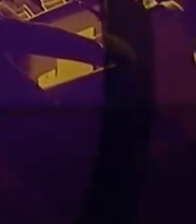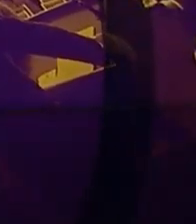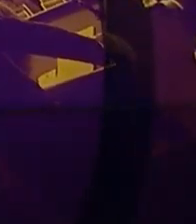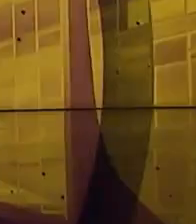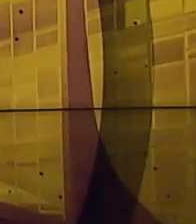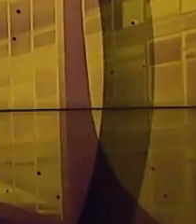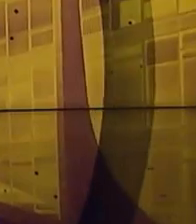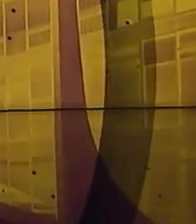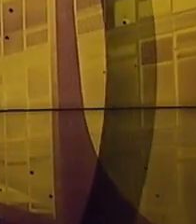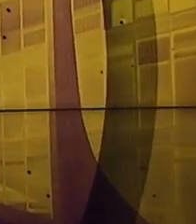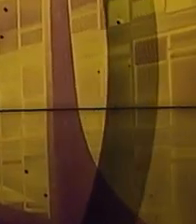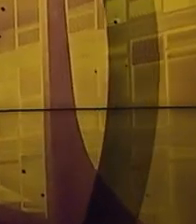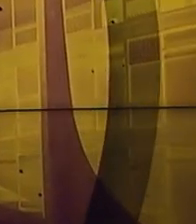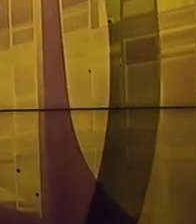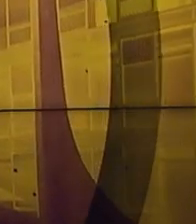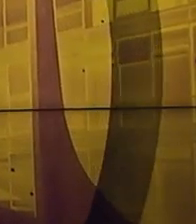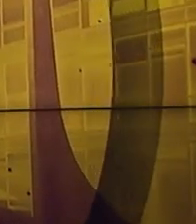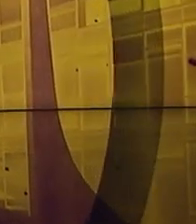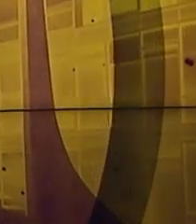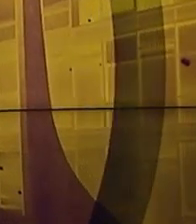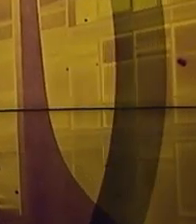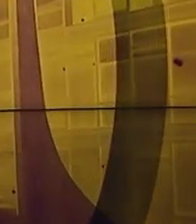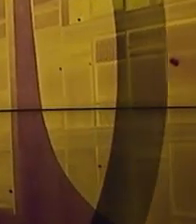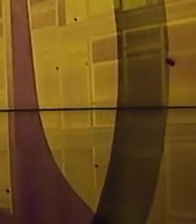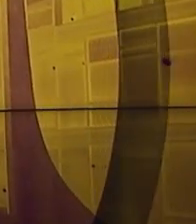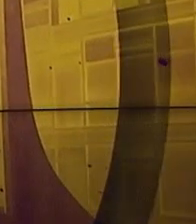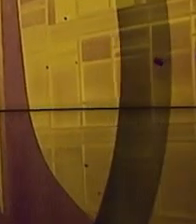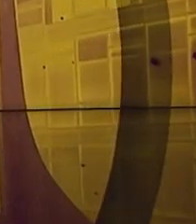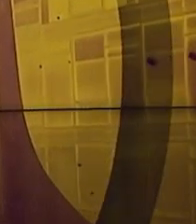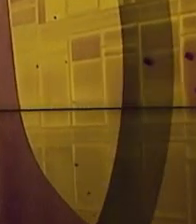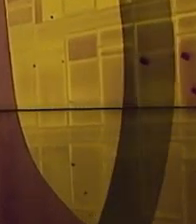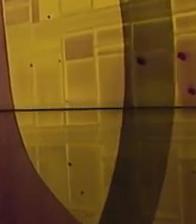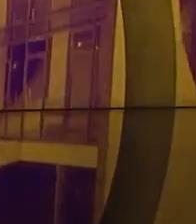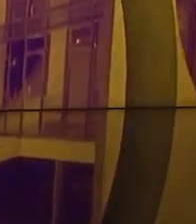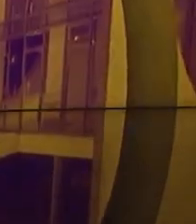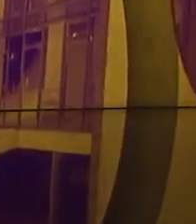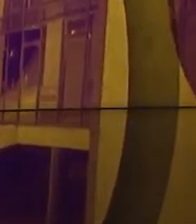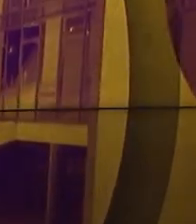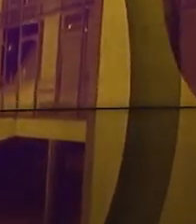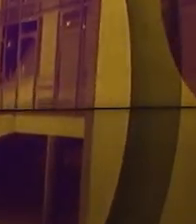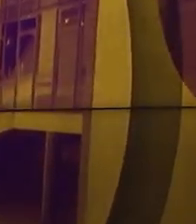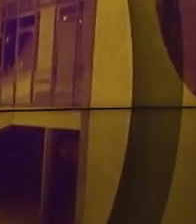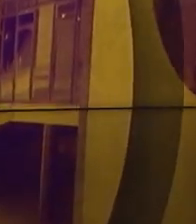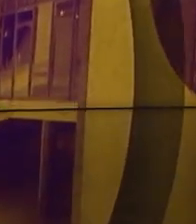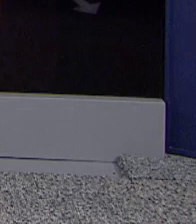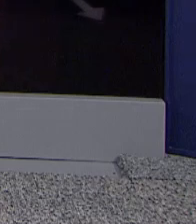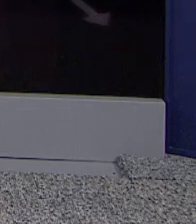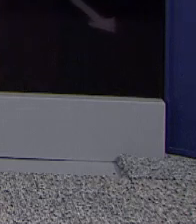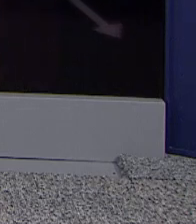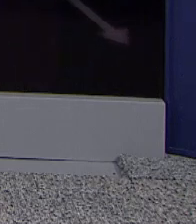ao Centro de Memória criado em seu nome na cidade de Itu, berço da República no Brasil.